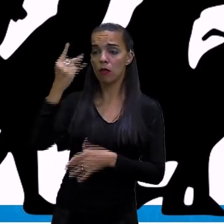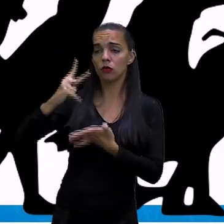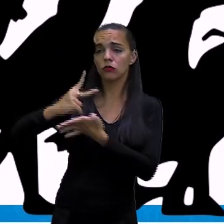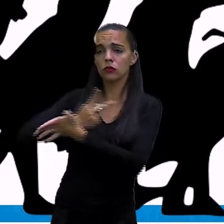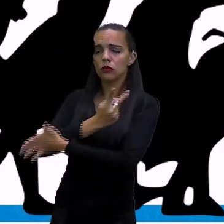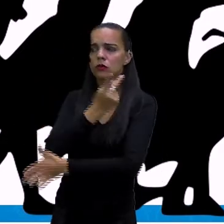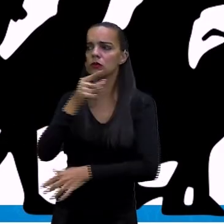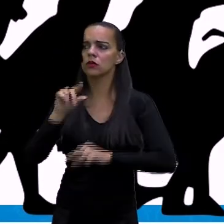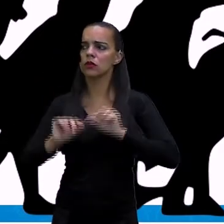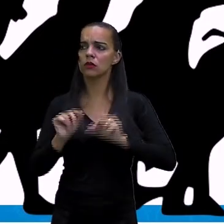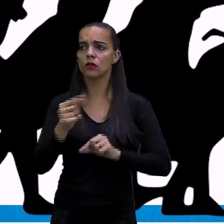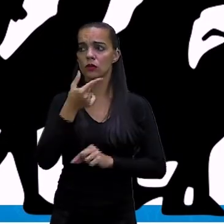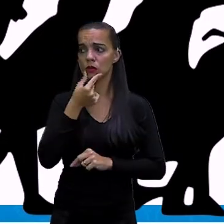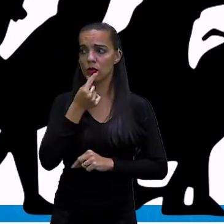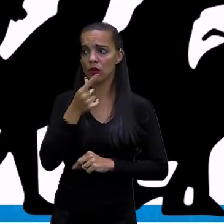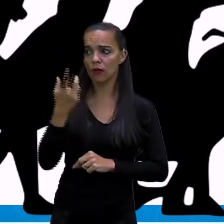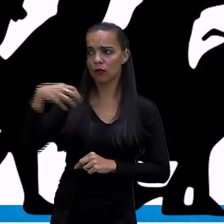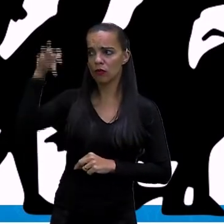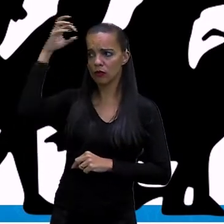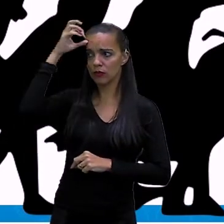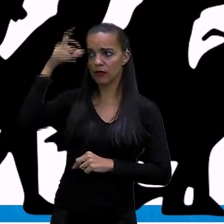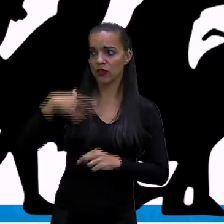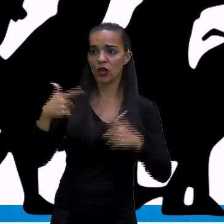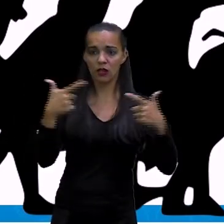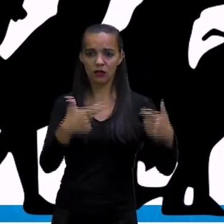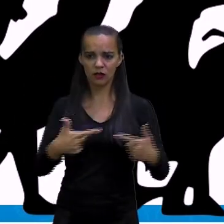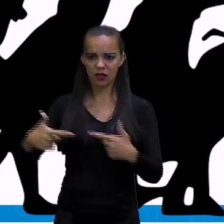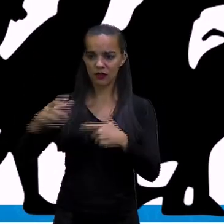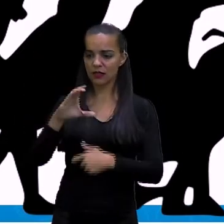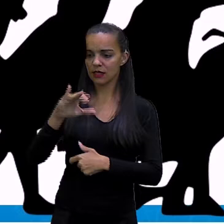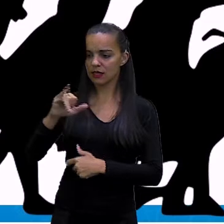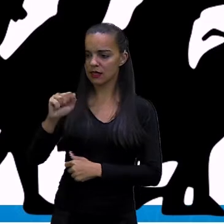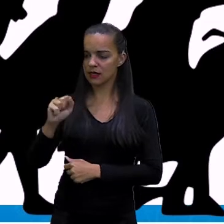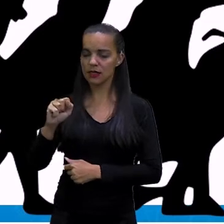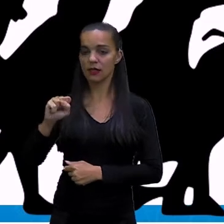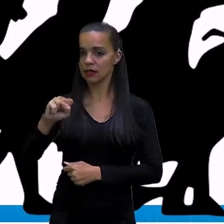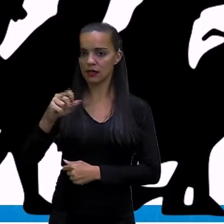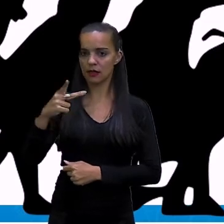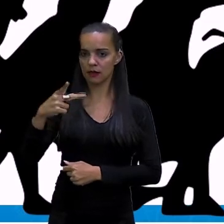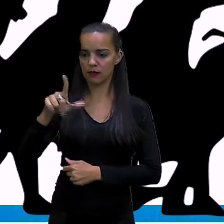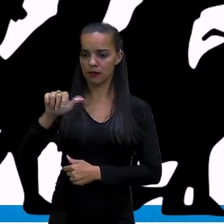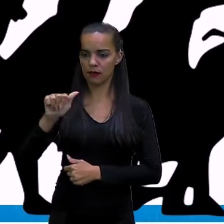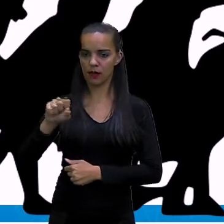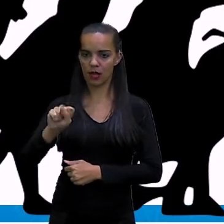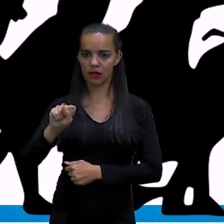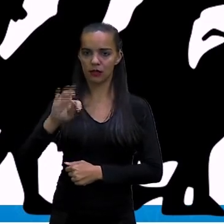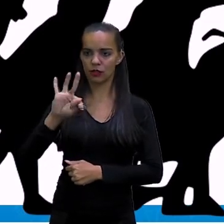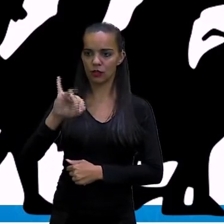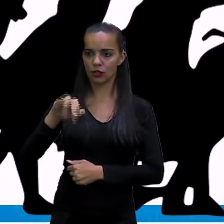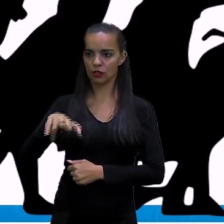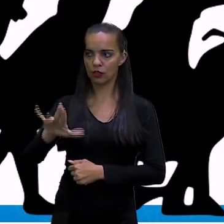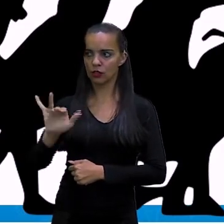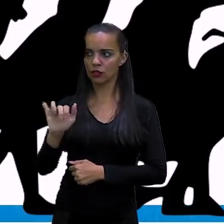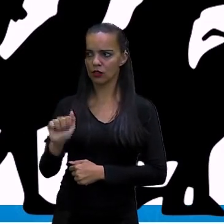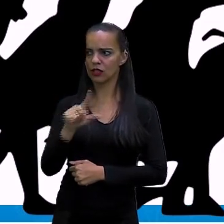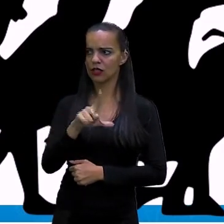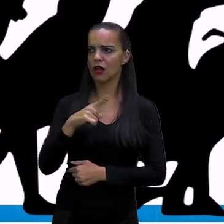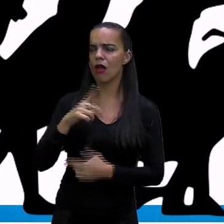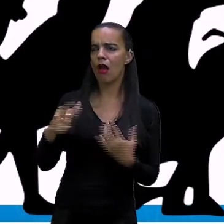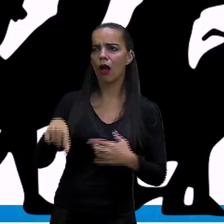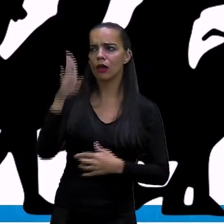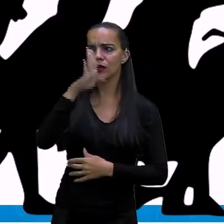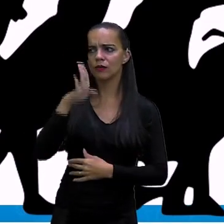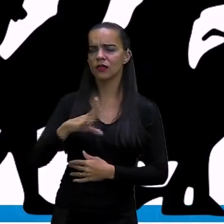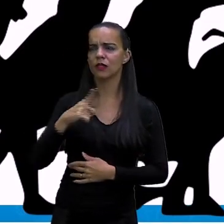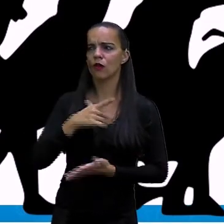no primeiro reinado foi a Guerra da Cisplatina. A província da Cisplatina foi incorporada ao território brasileiro